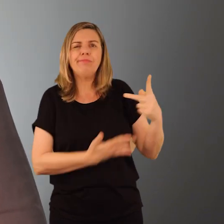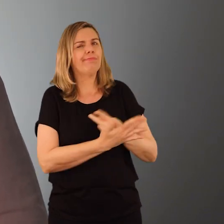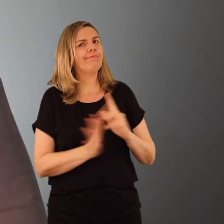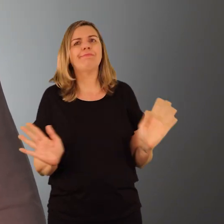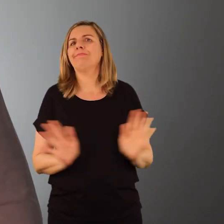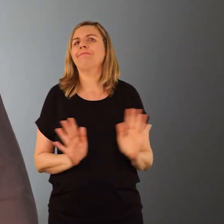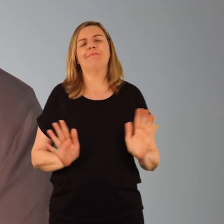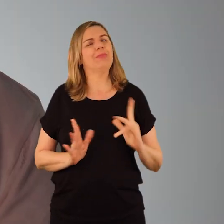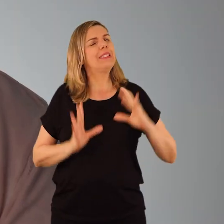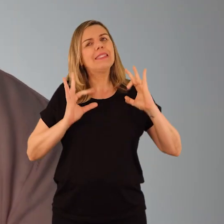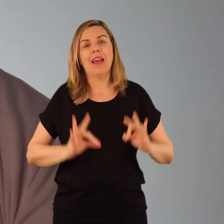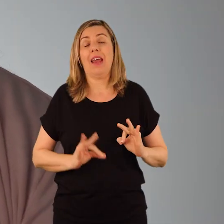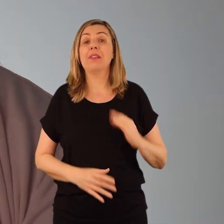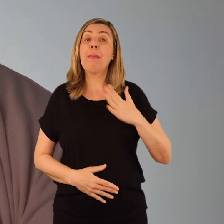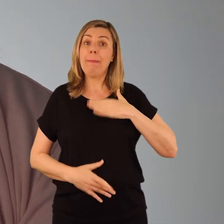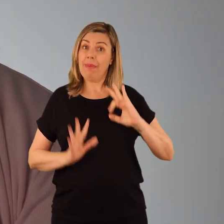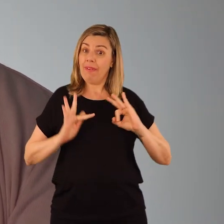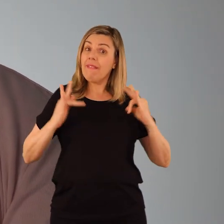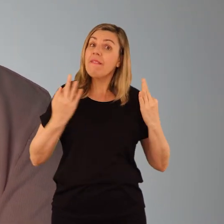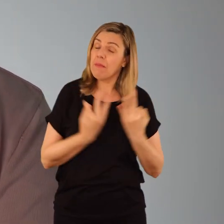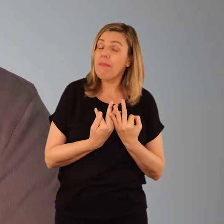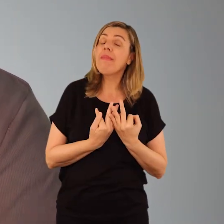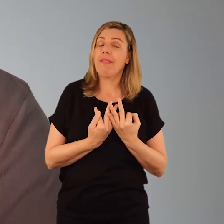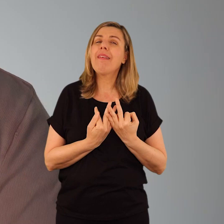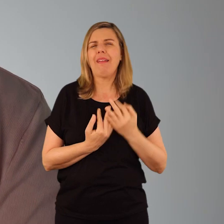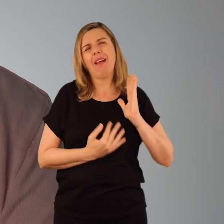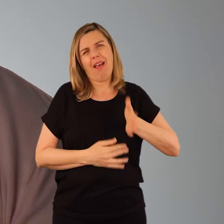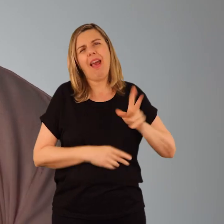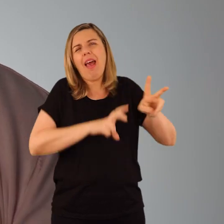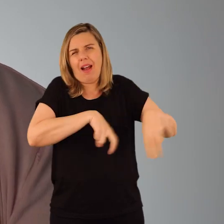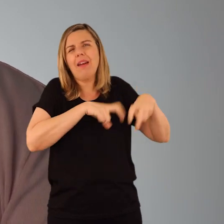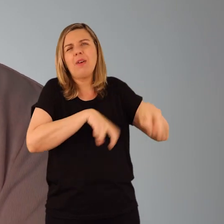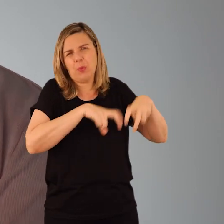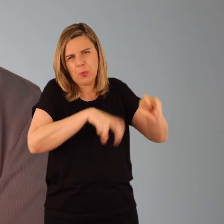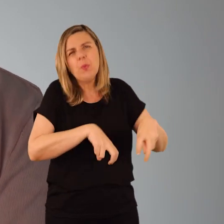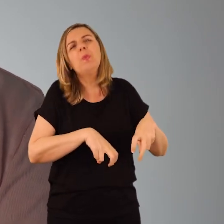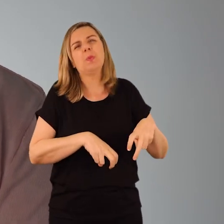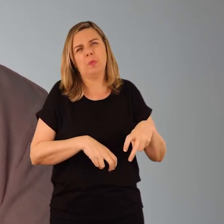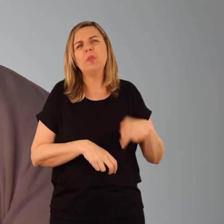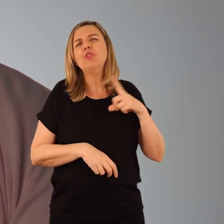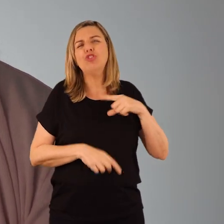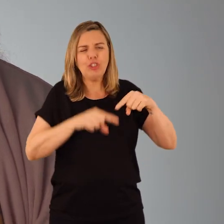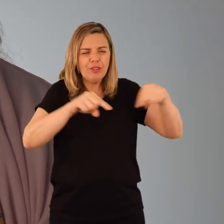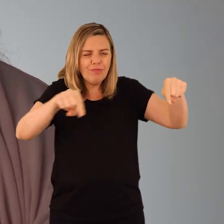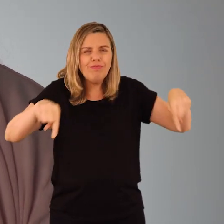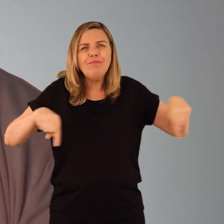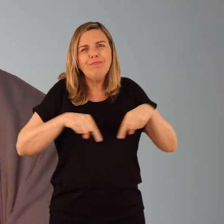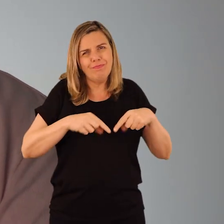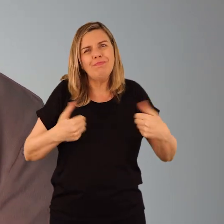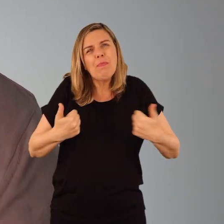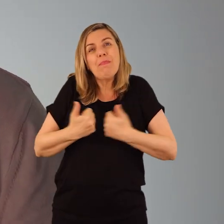viver desse jeito. Eu sou de uma família assim que veio assim da agricultura, né, tinha um pequeno pedacinho de terra perto